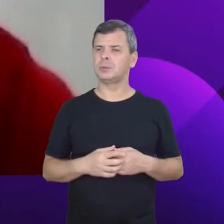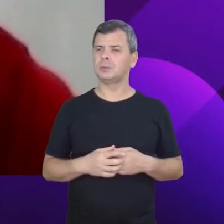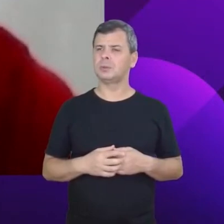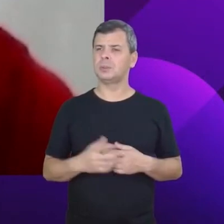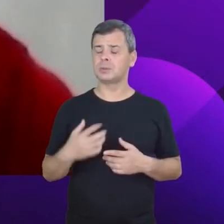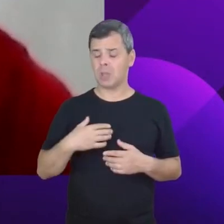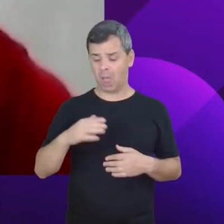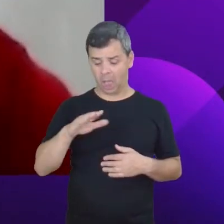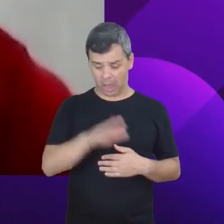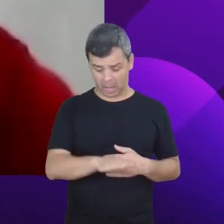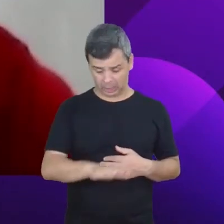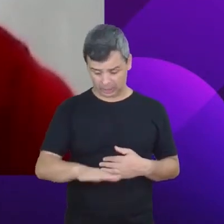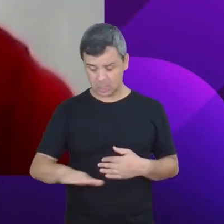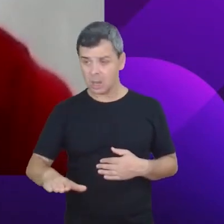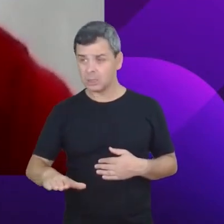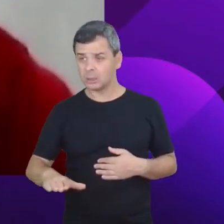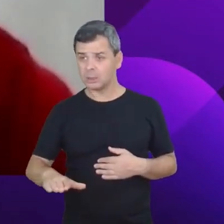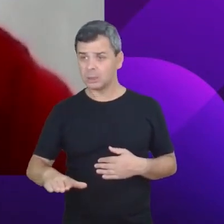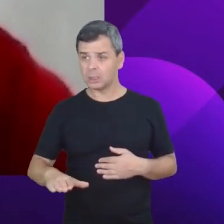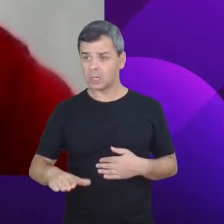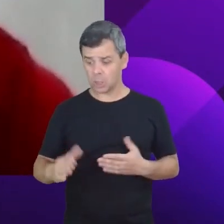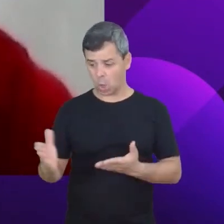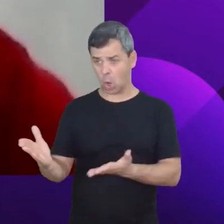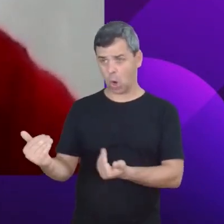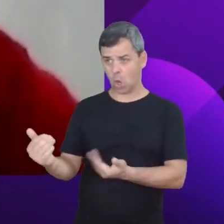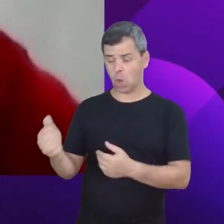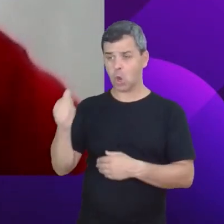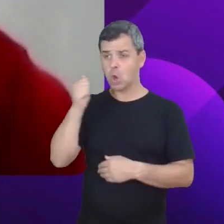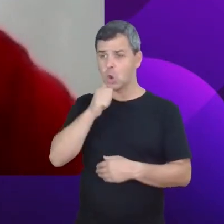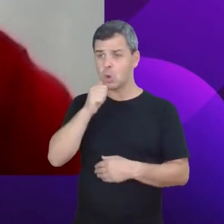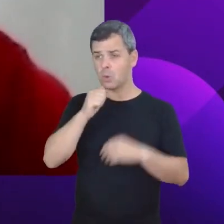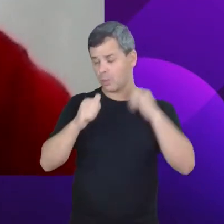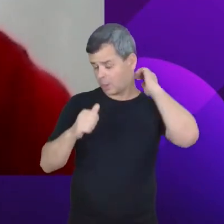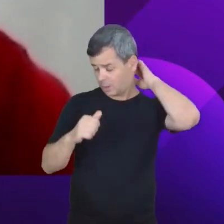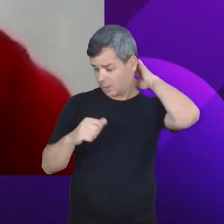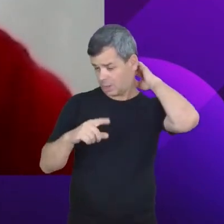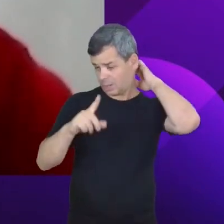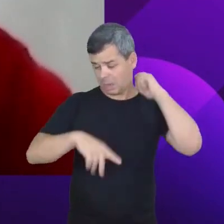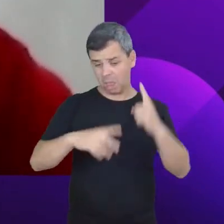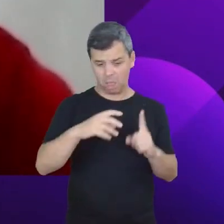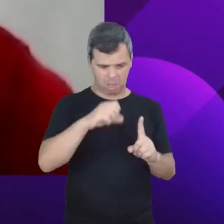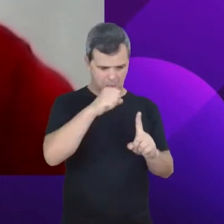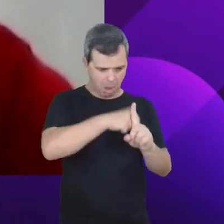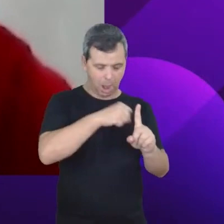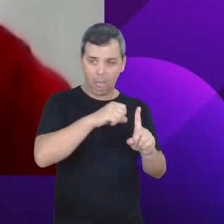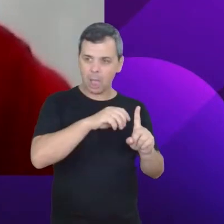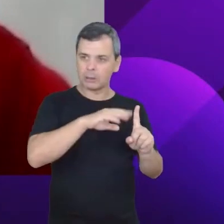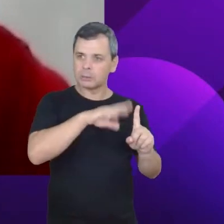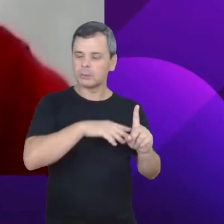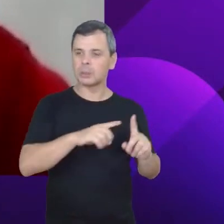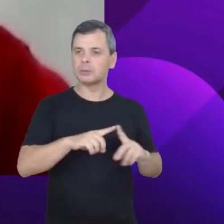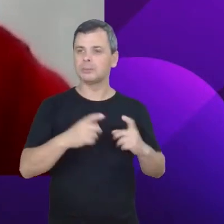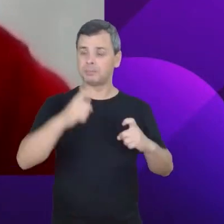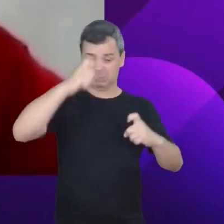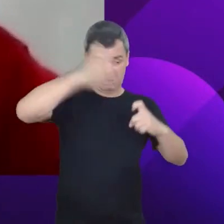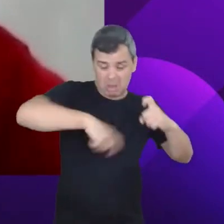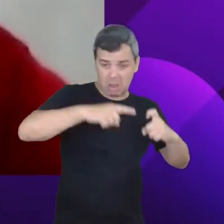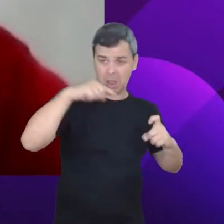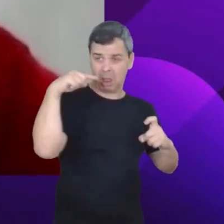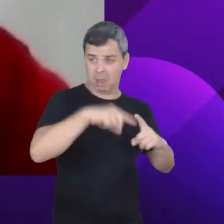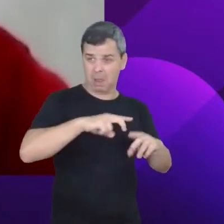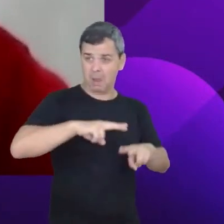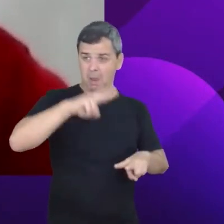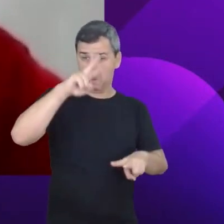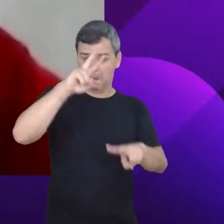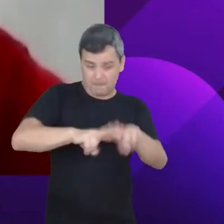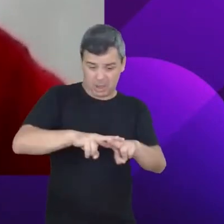a criança, a adolescente e a mulher que é estrupada, e a pena que dá